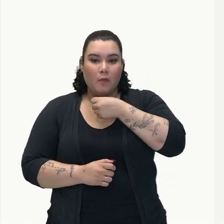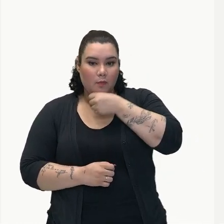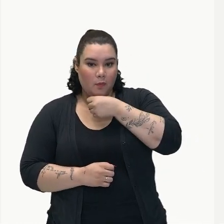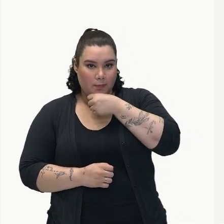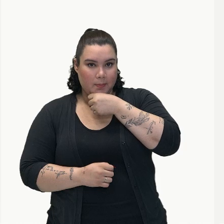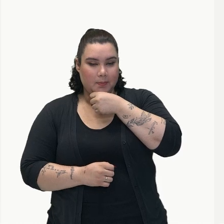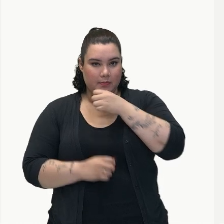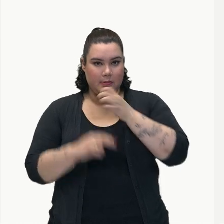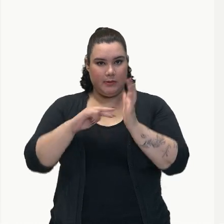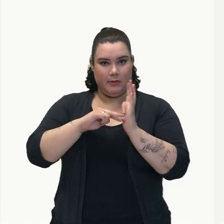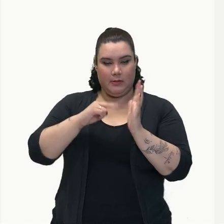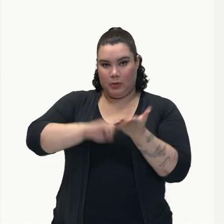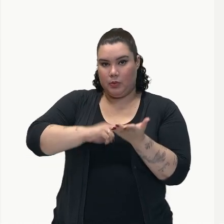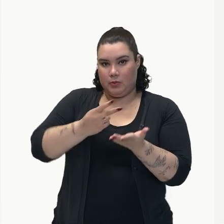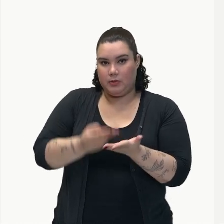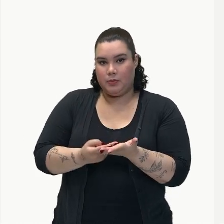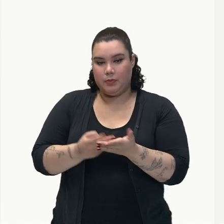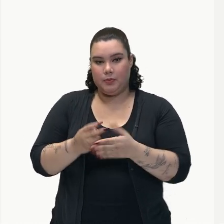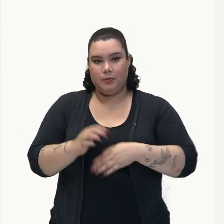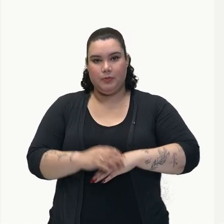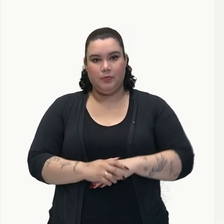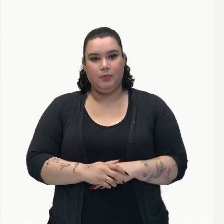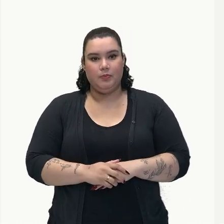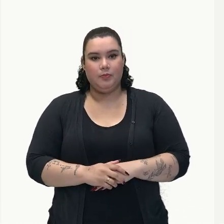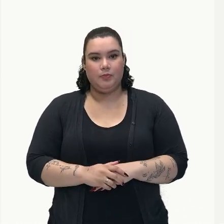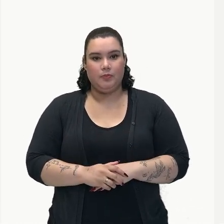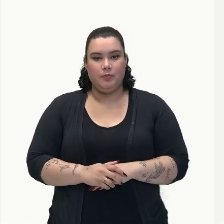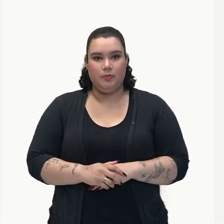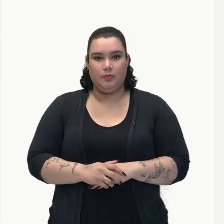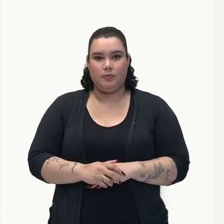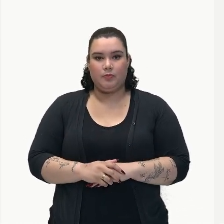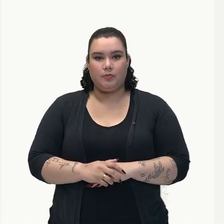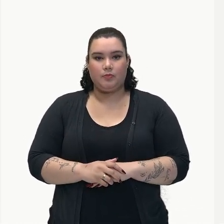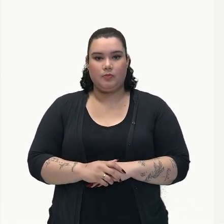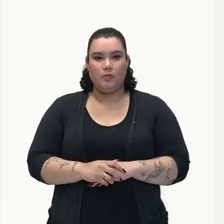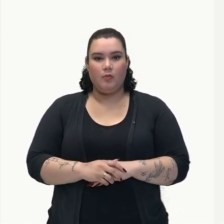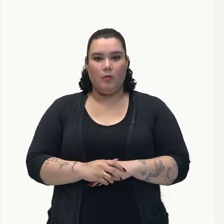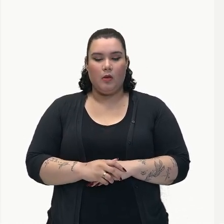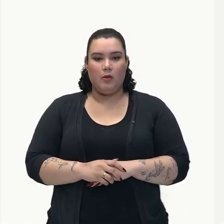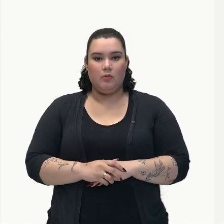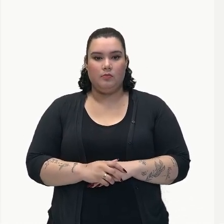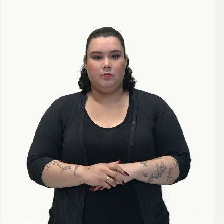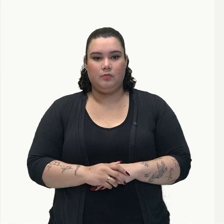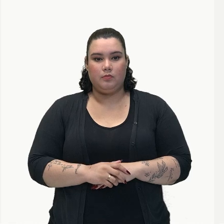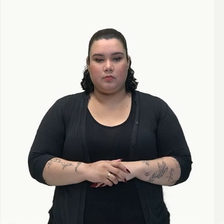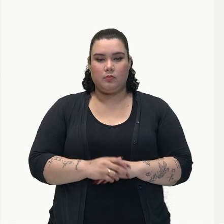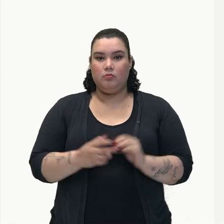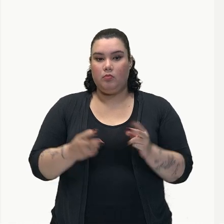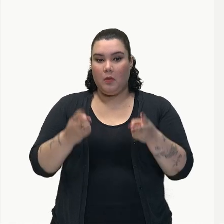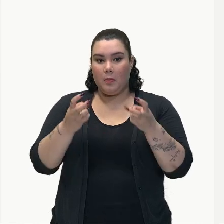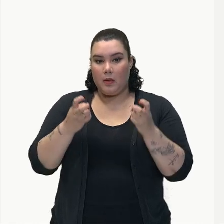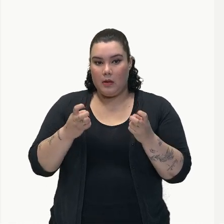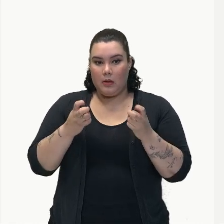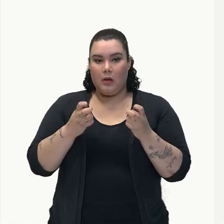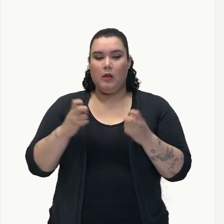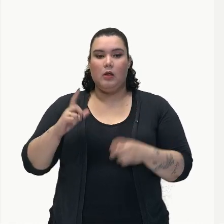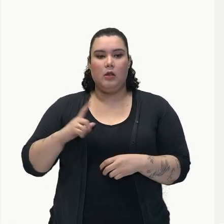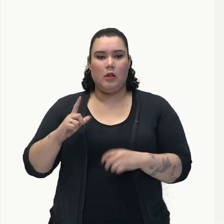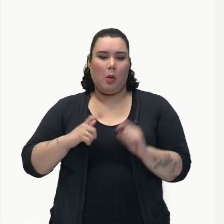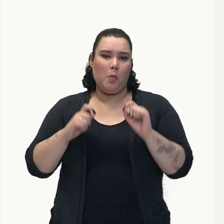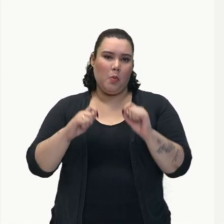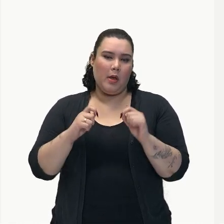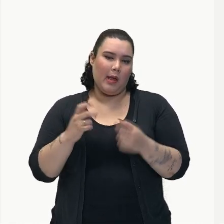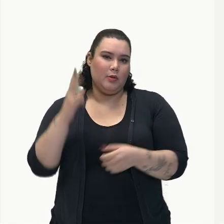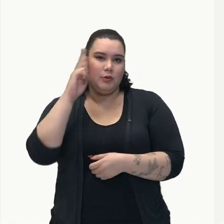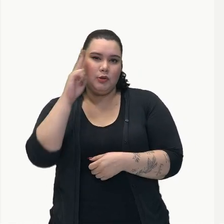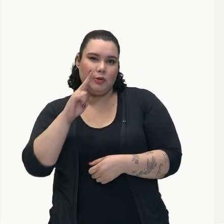abuela, carinhosamente, abuelita, ok? Então, veja que ela está aqui certamente contando uma história